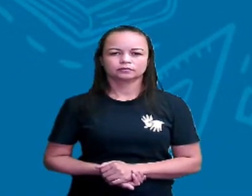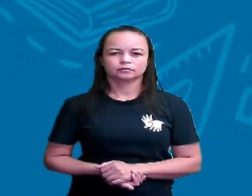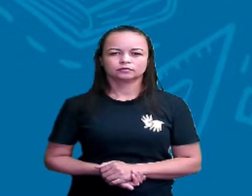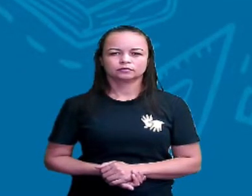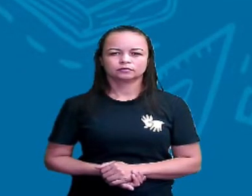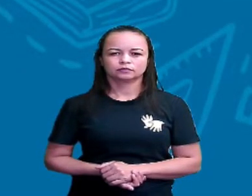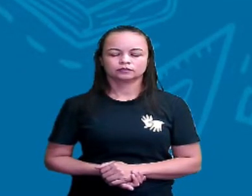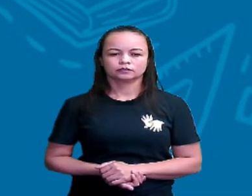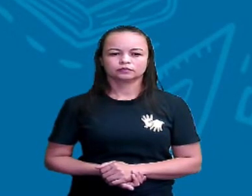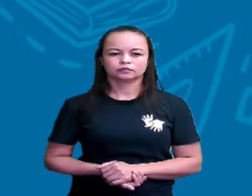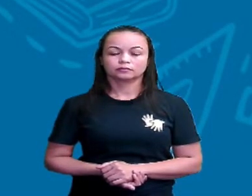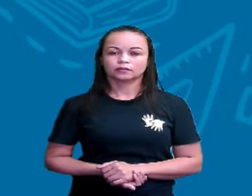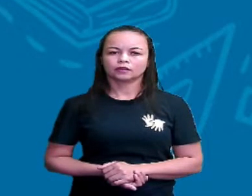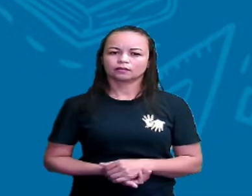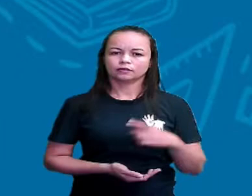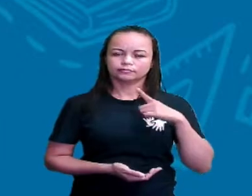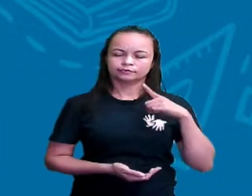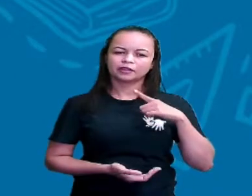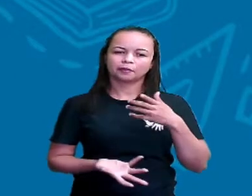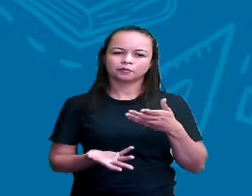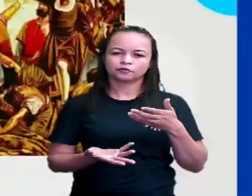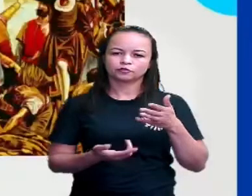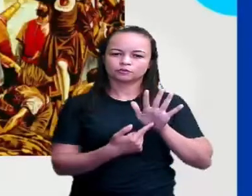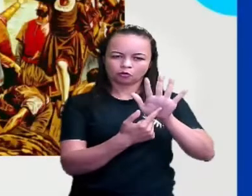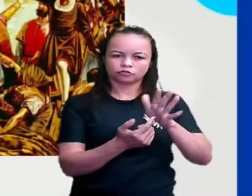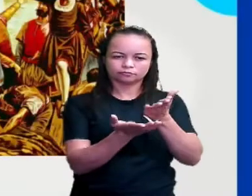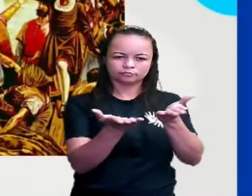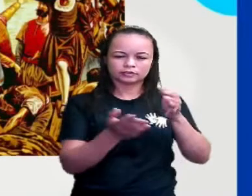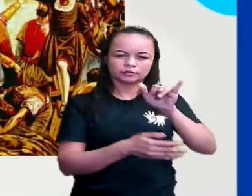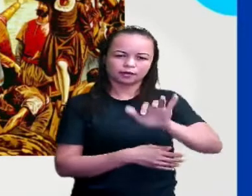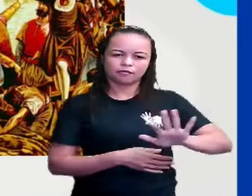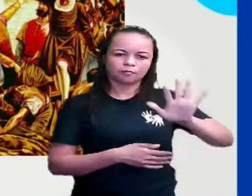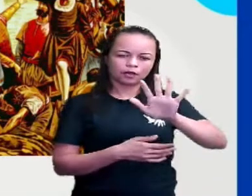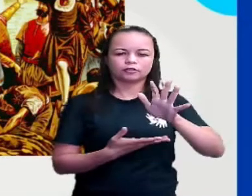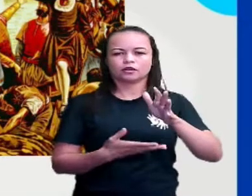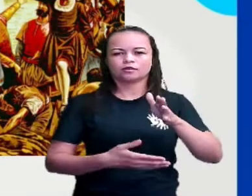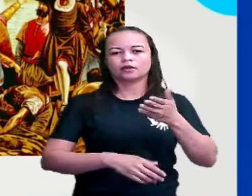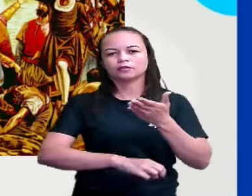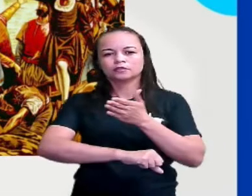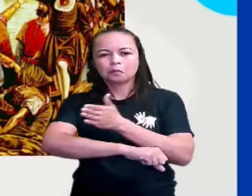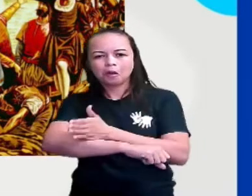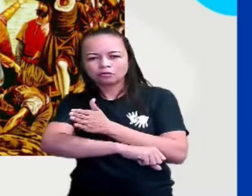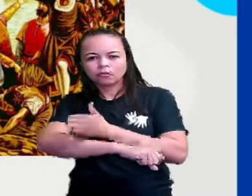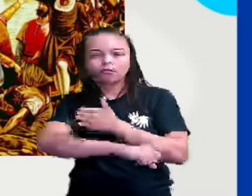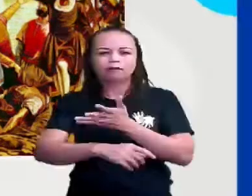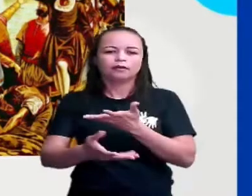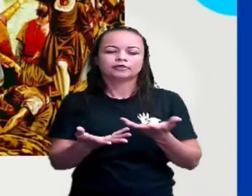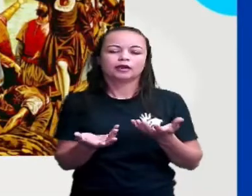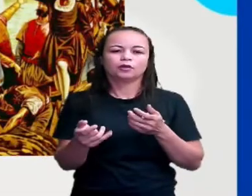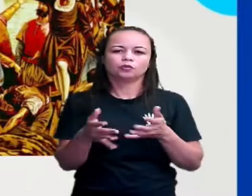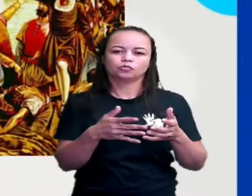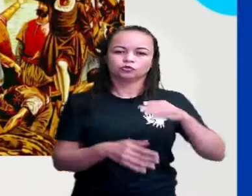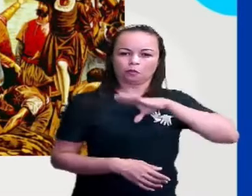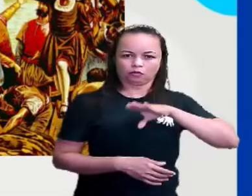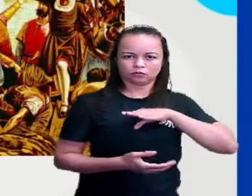Aqui a gente tem as imagens, né, também retratando a Idade Moderna, os